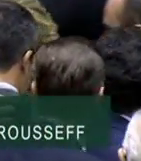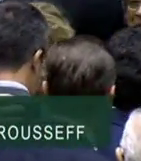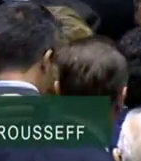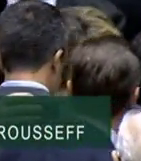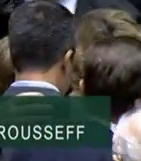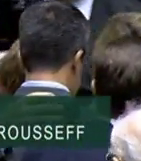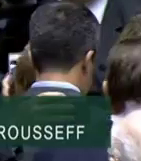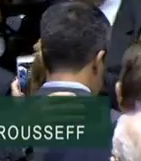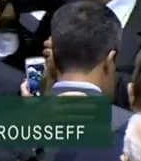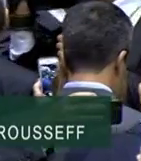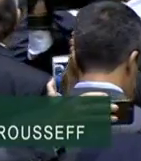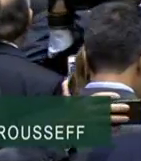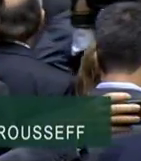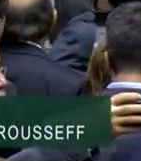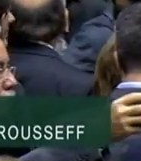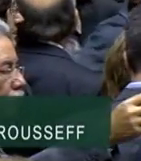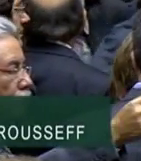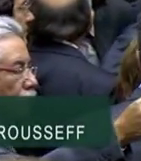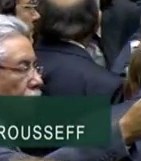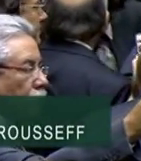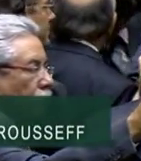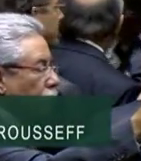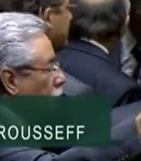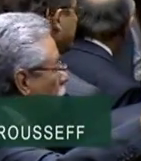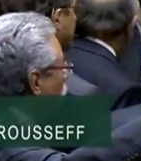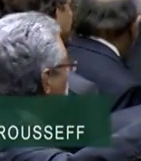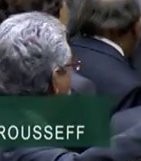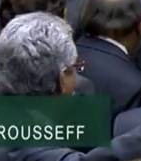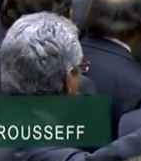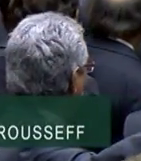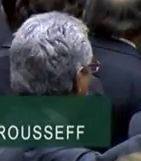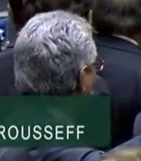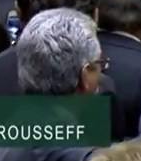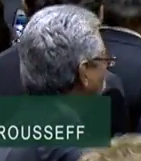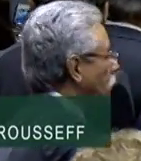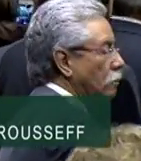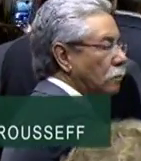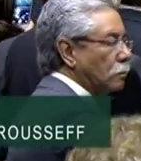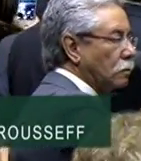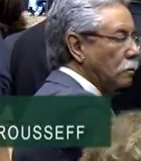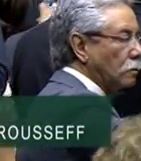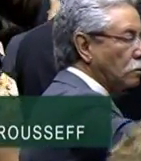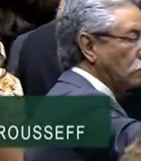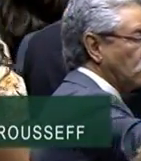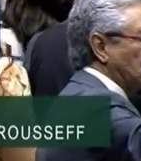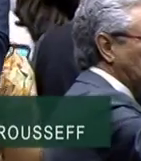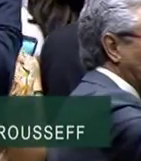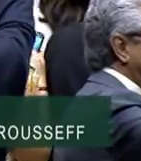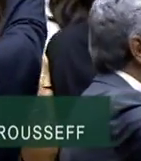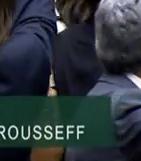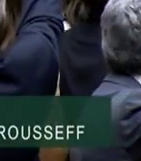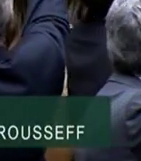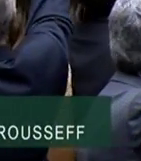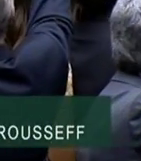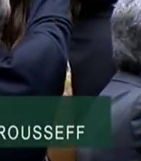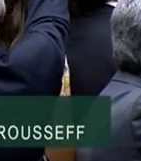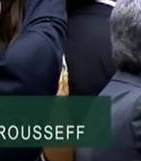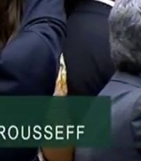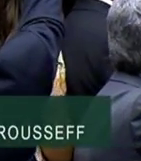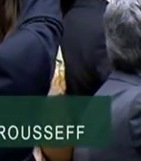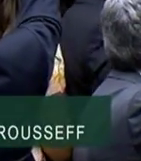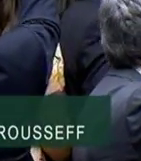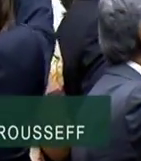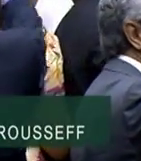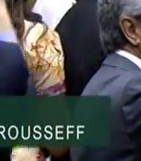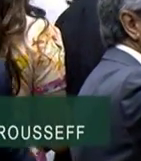hino nacional, aí sim, a presidenta Dilma vai fazer o seu primeiro discurso como presidenta reempossada. Um discurso